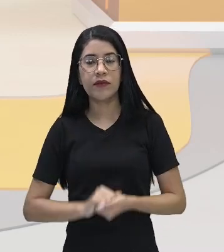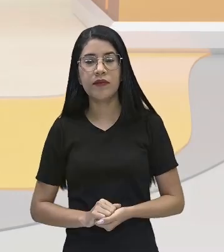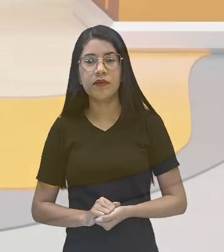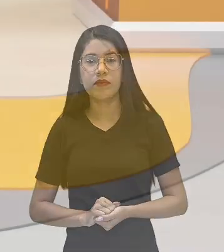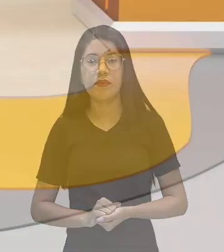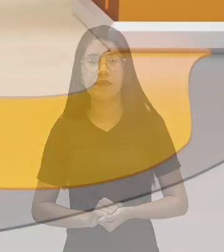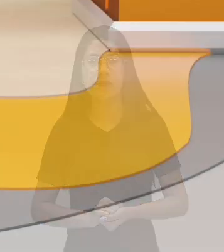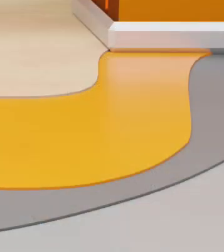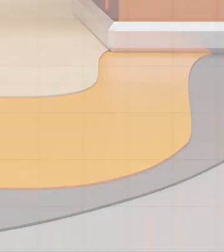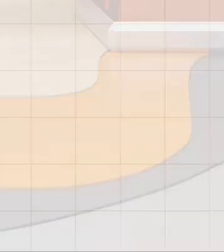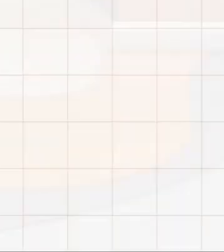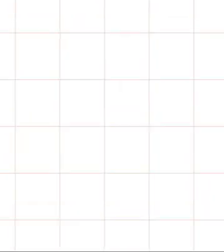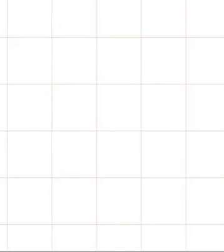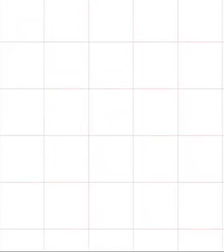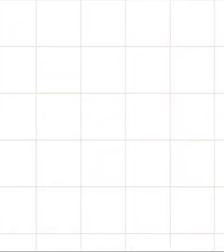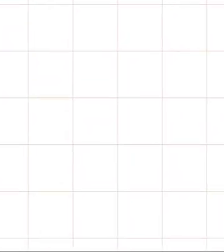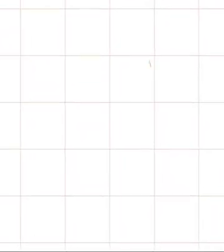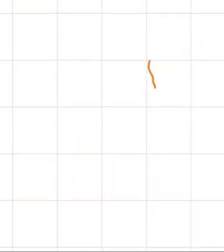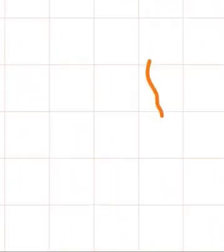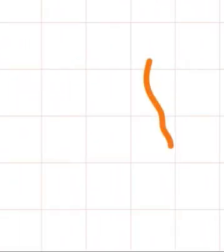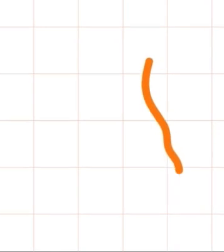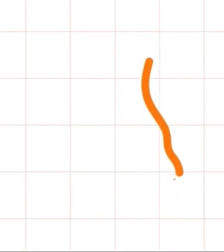nossa aula. Bons estudos!